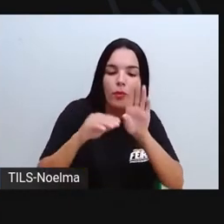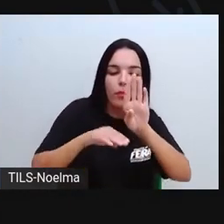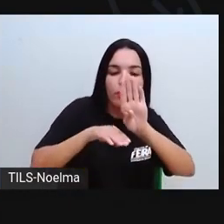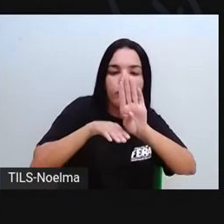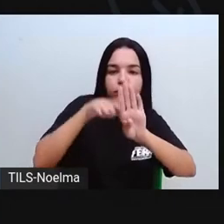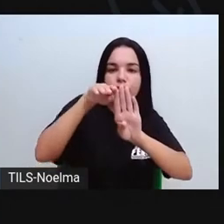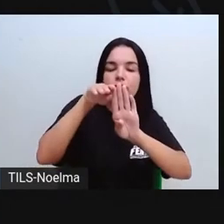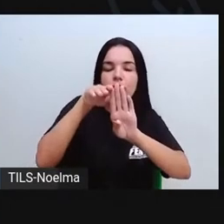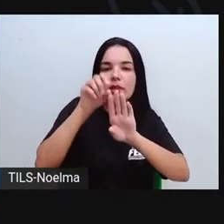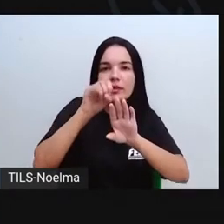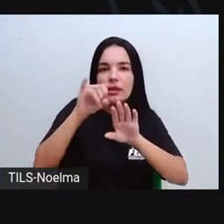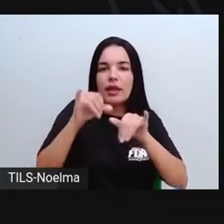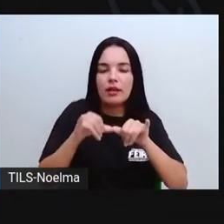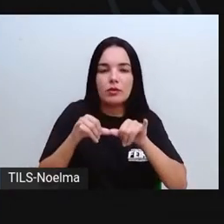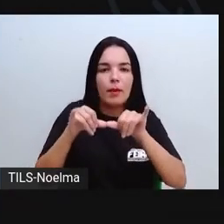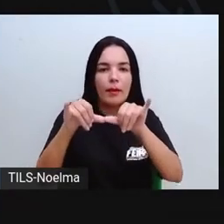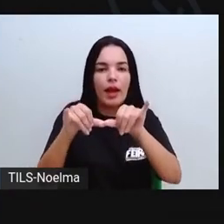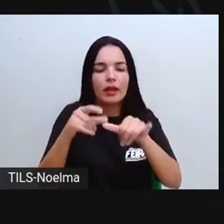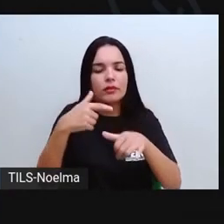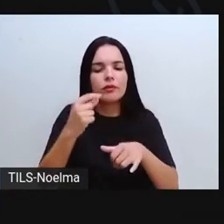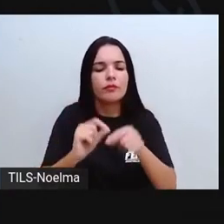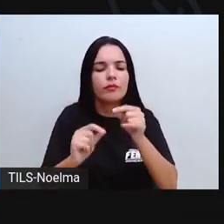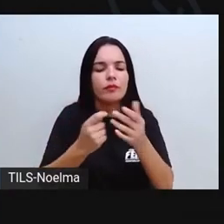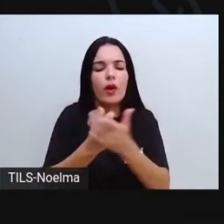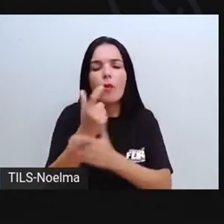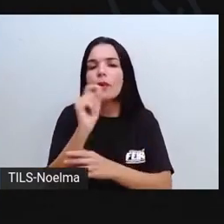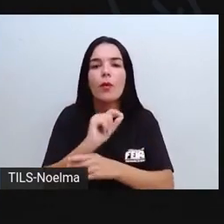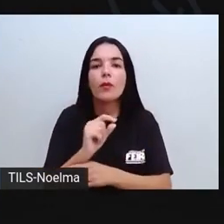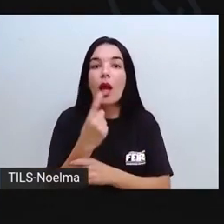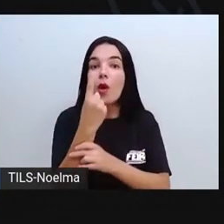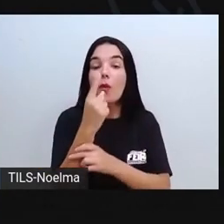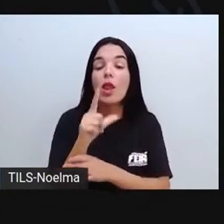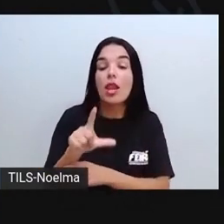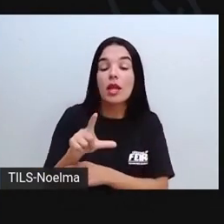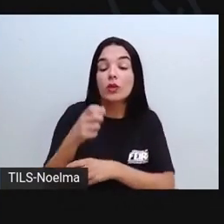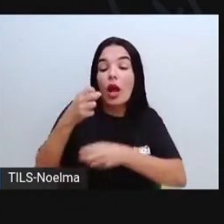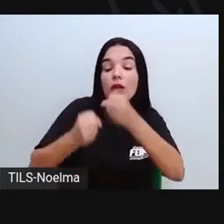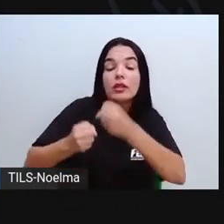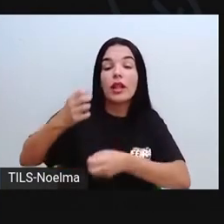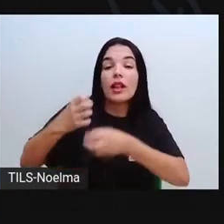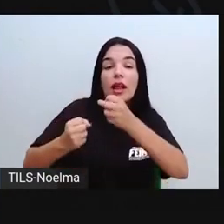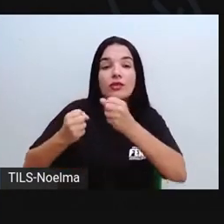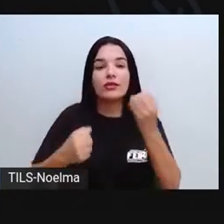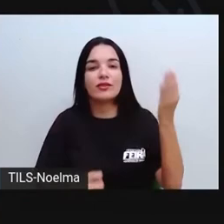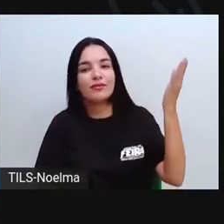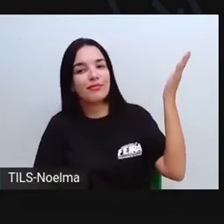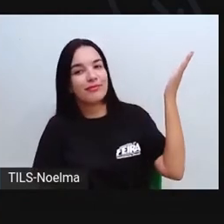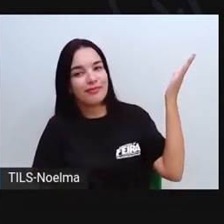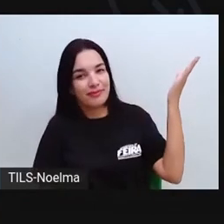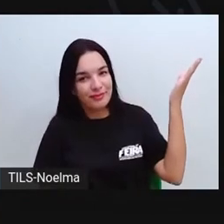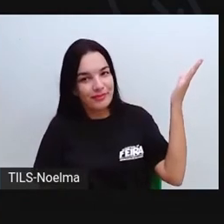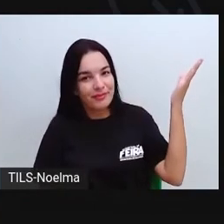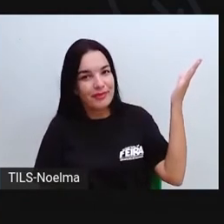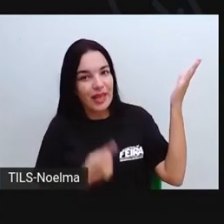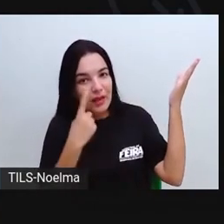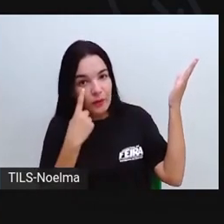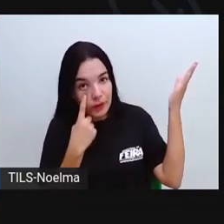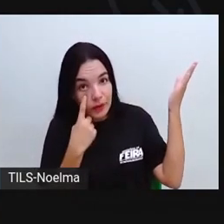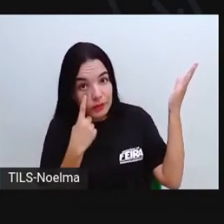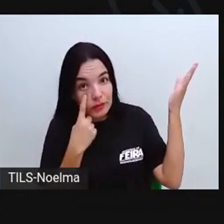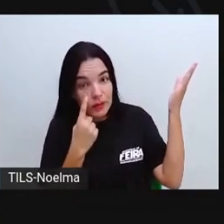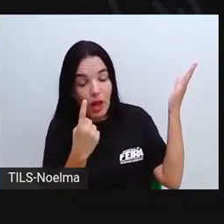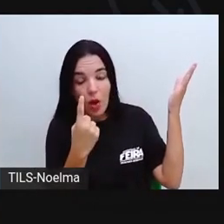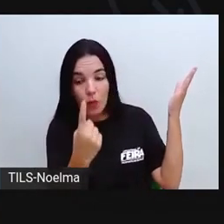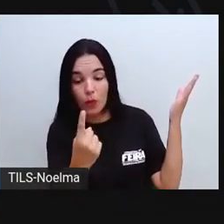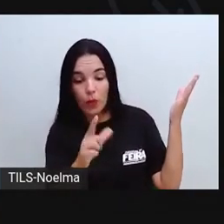supermercado, a gente pode, por exemplo, pedir 1 litro de leite, né? E aí a gente vai ter a medida